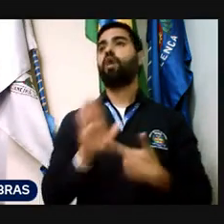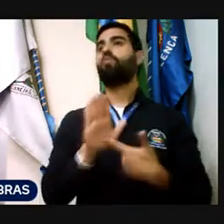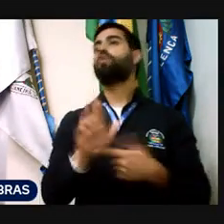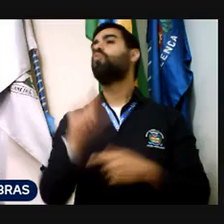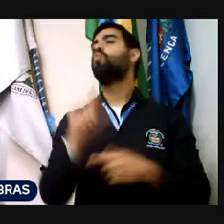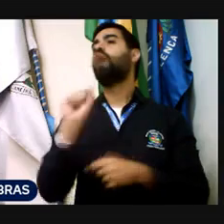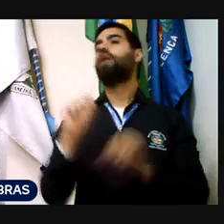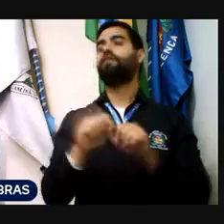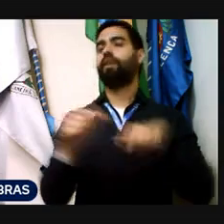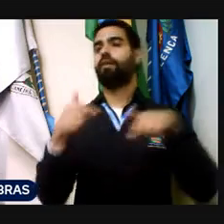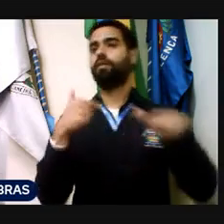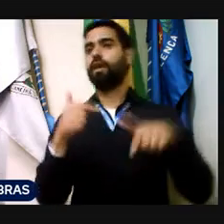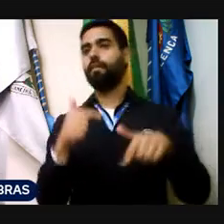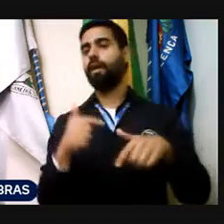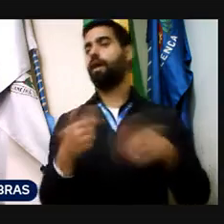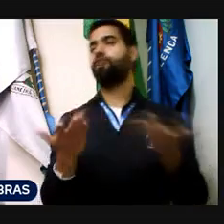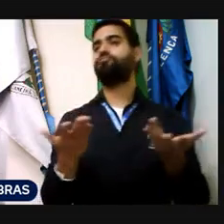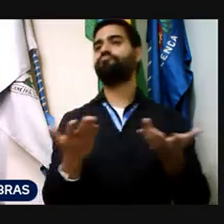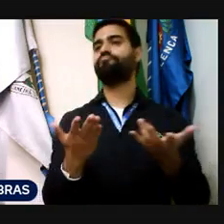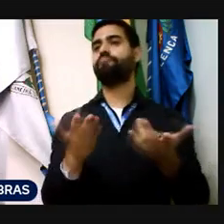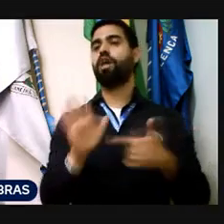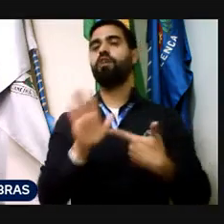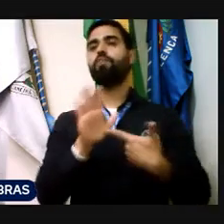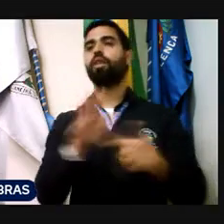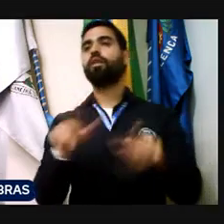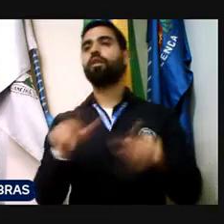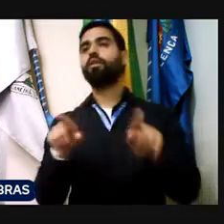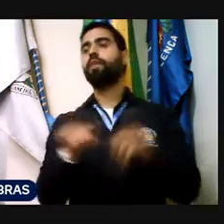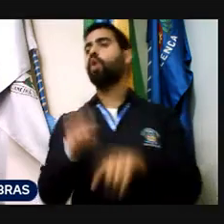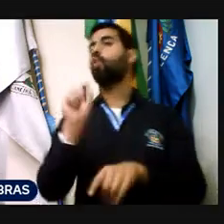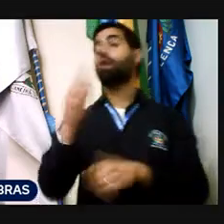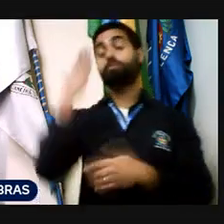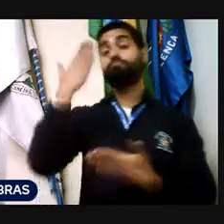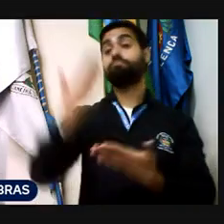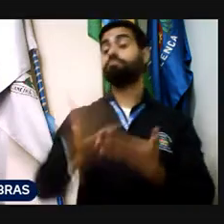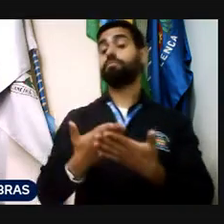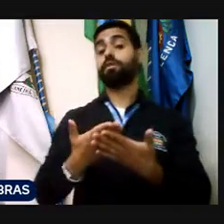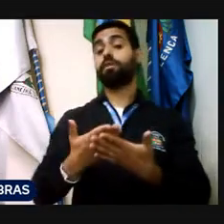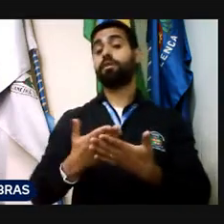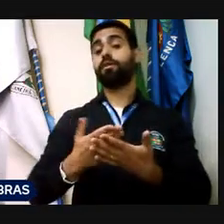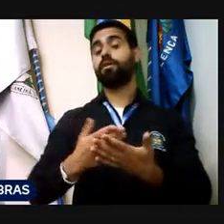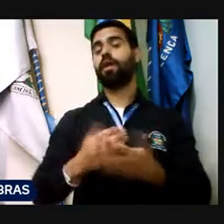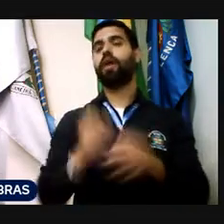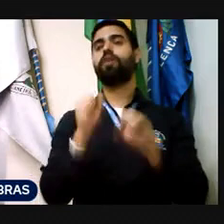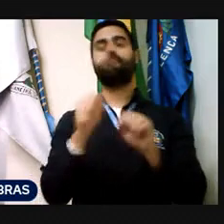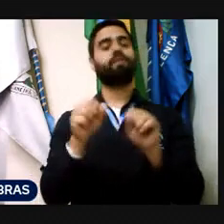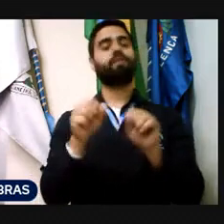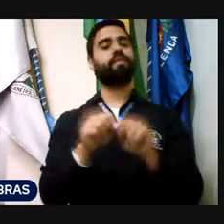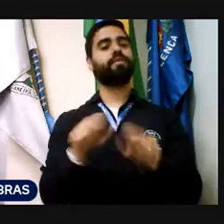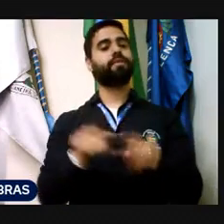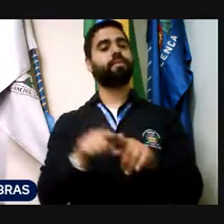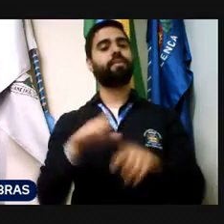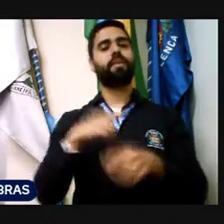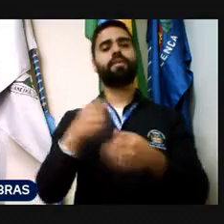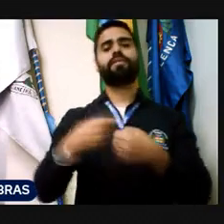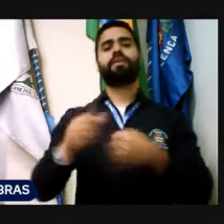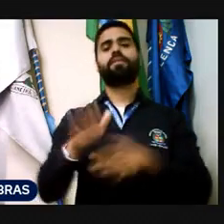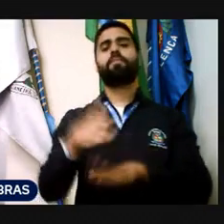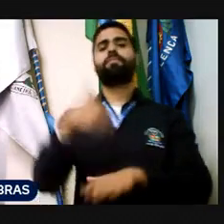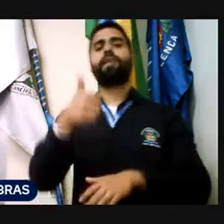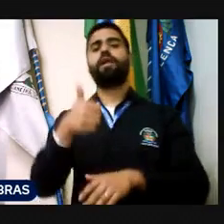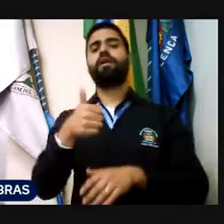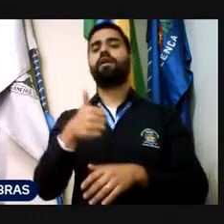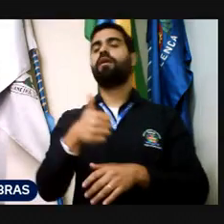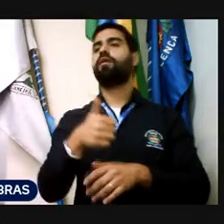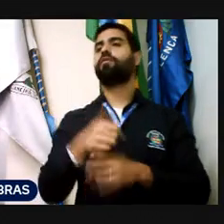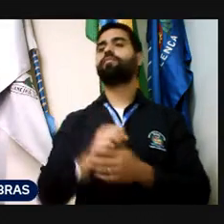trazendo a nossa proatividade, trazendo o que a gente acredita que a gente possa fazer para uma cidade melhor, nas